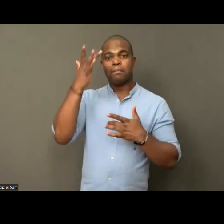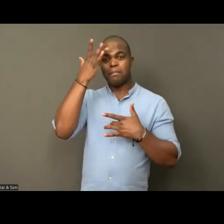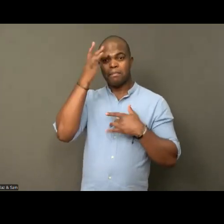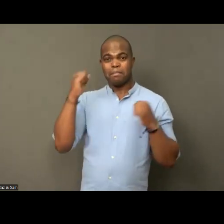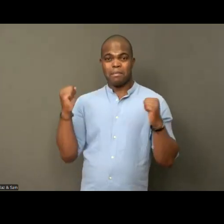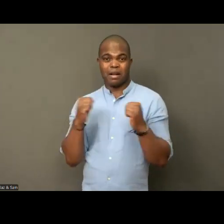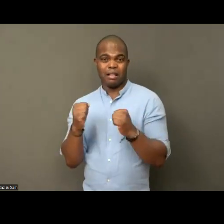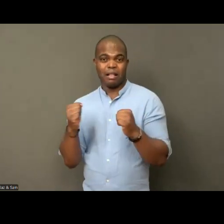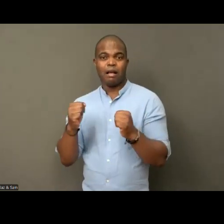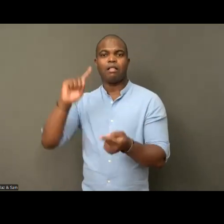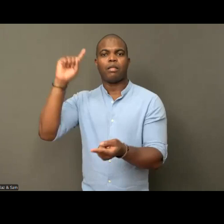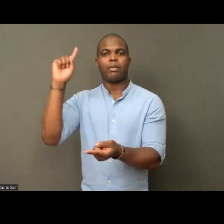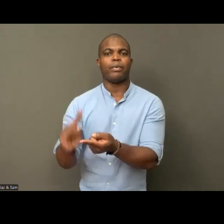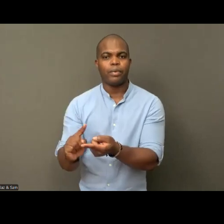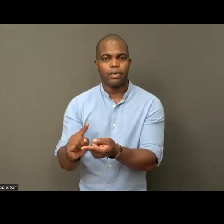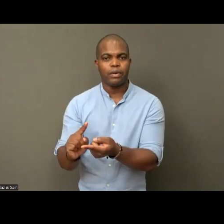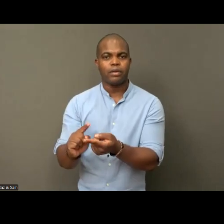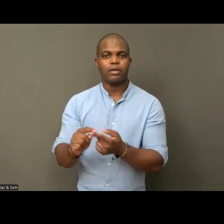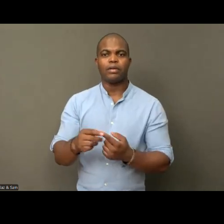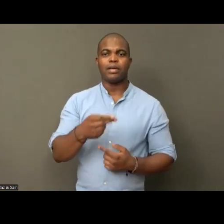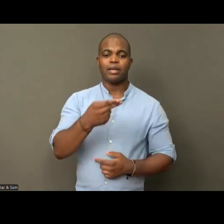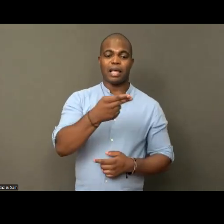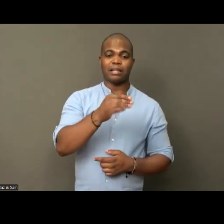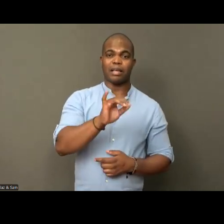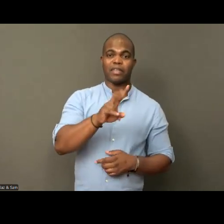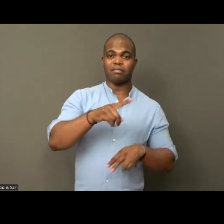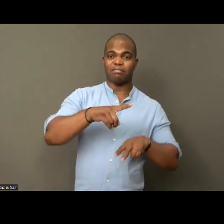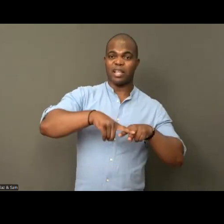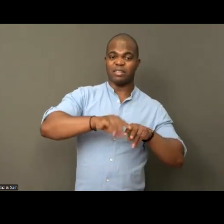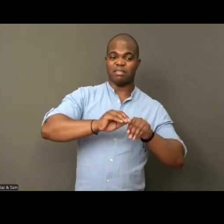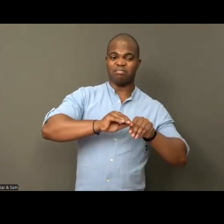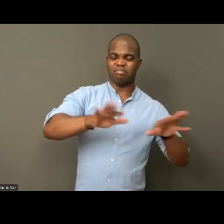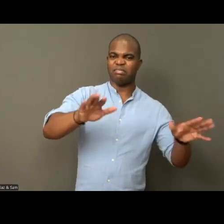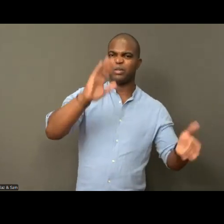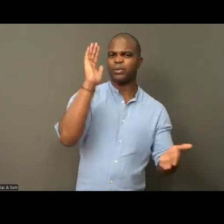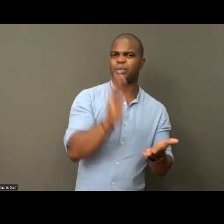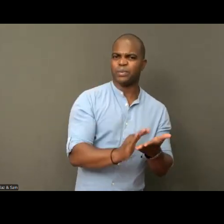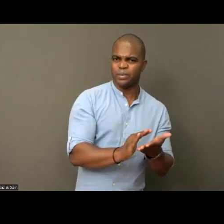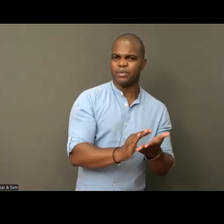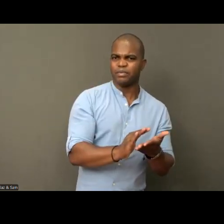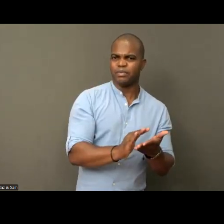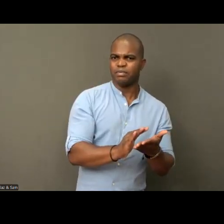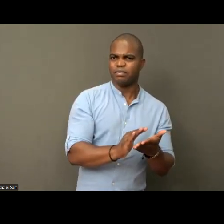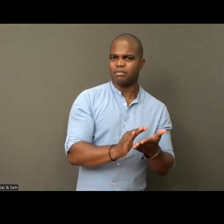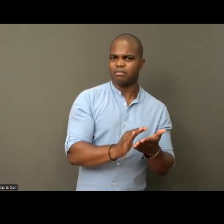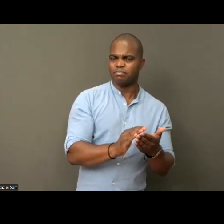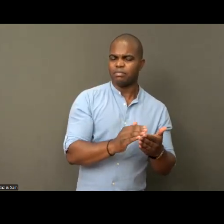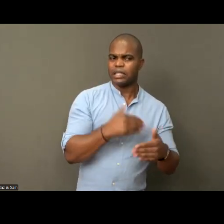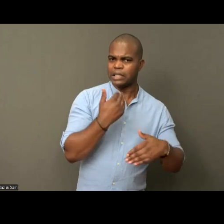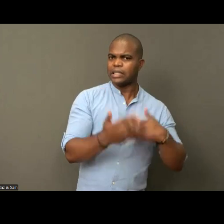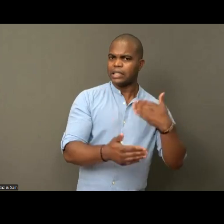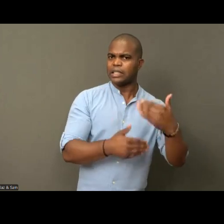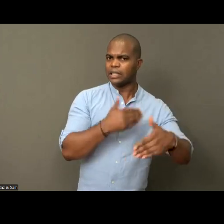4 eliminaram a oncocercose, 4 eliminaram a febre aftosa, 3 eliminaram a